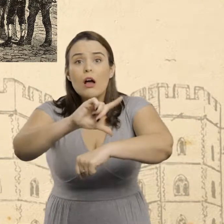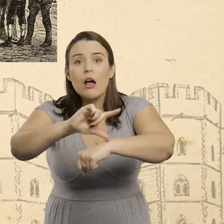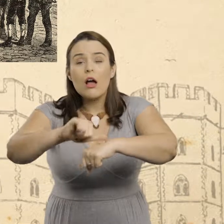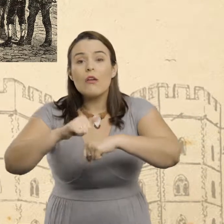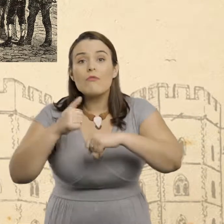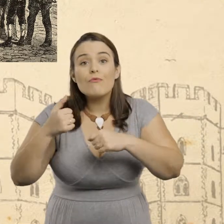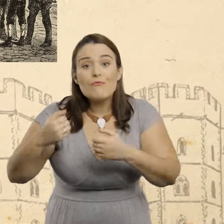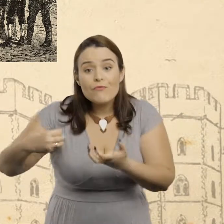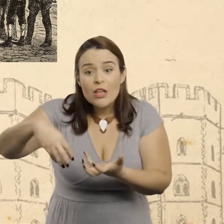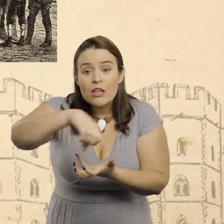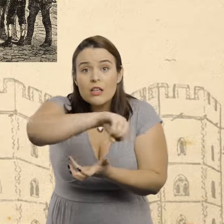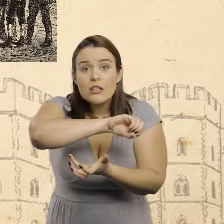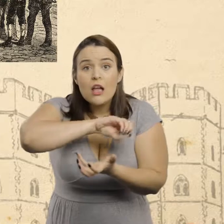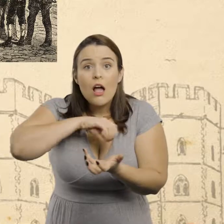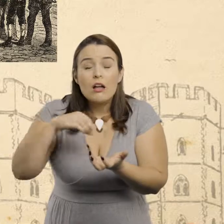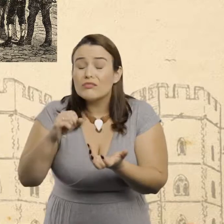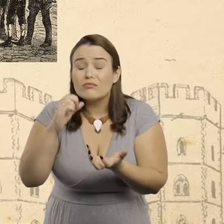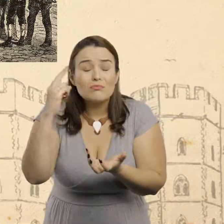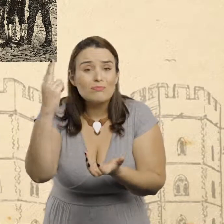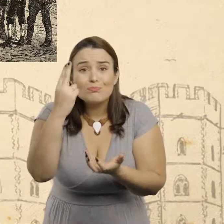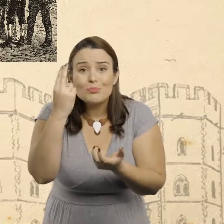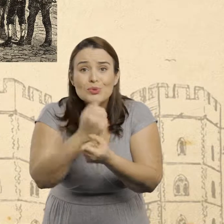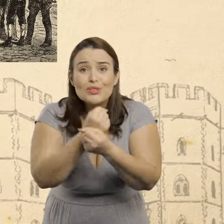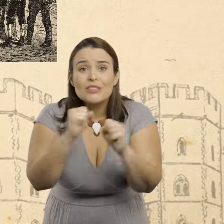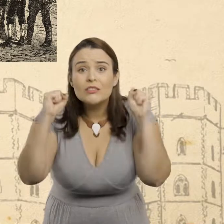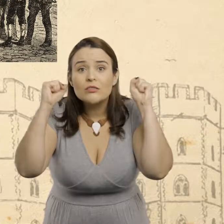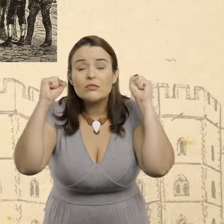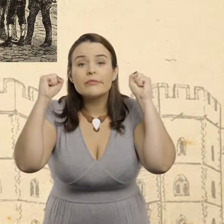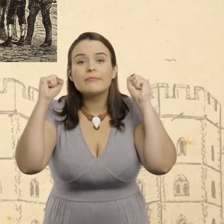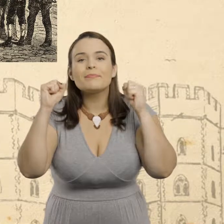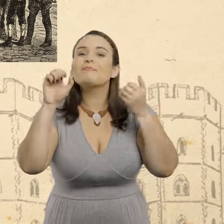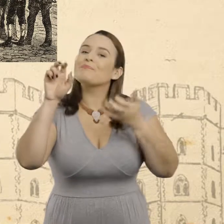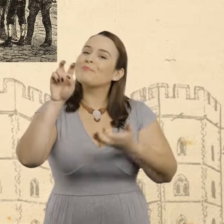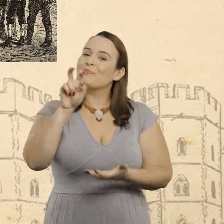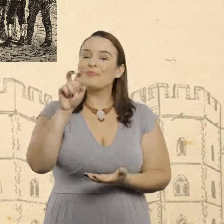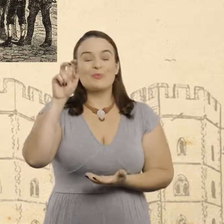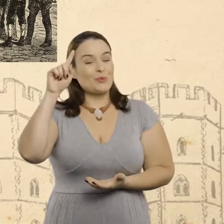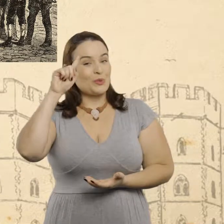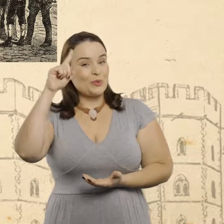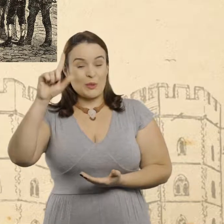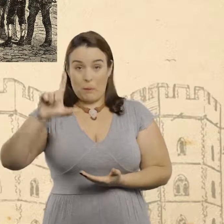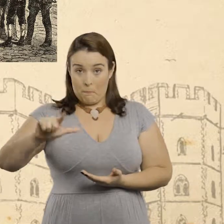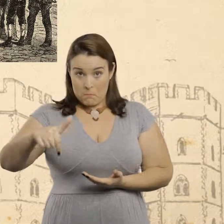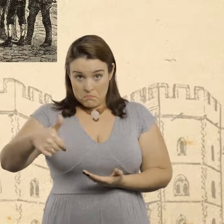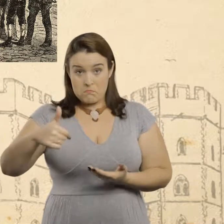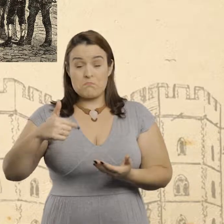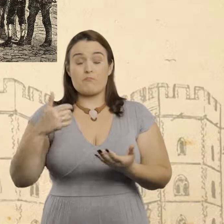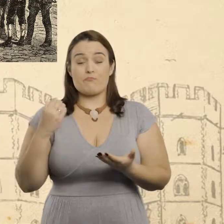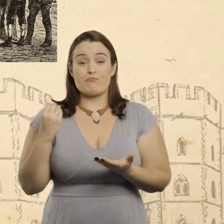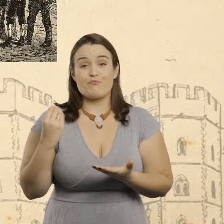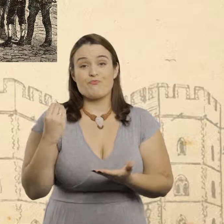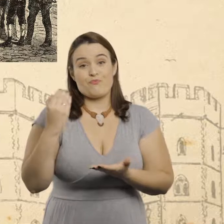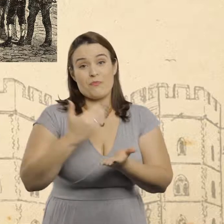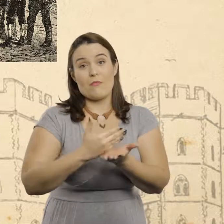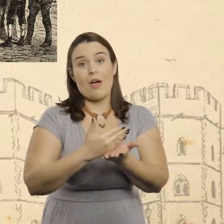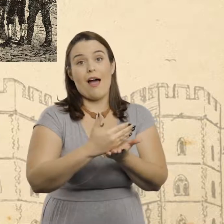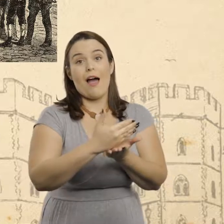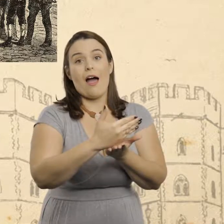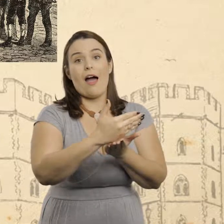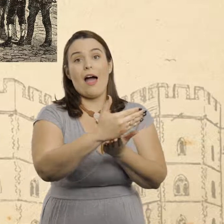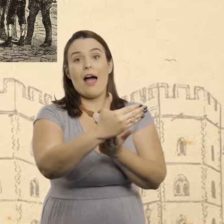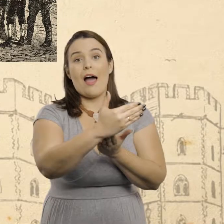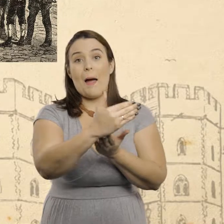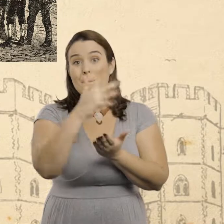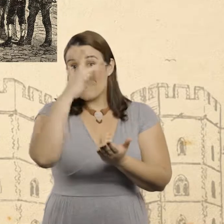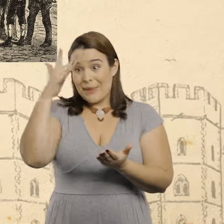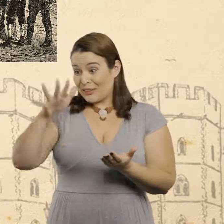de algum navio, a viagem, em 80 dias, não seria possível. 5 dias depois da partida de Phileas Fogg,